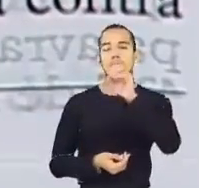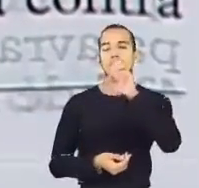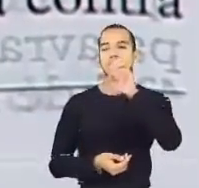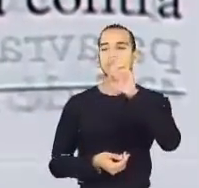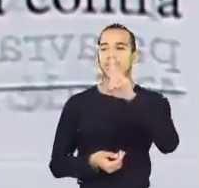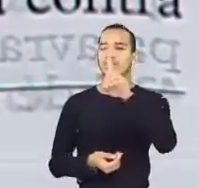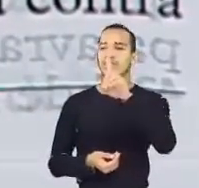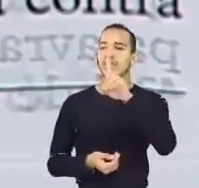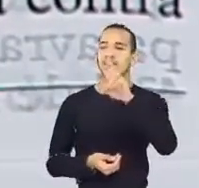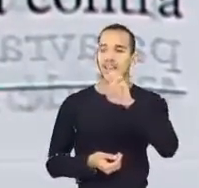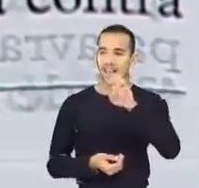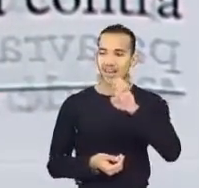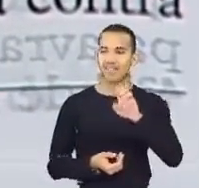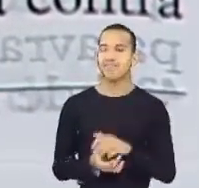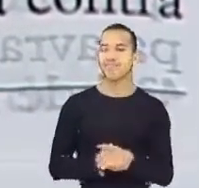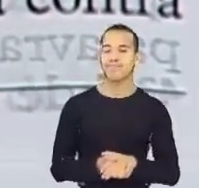Mas finalmente,